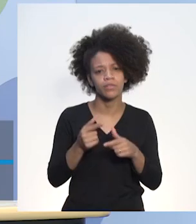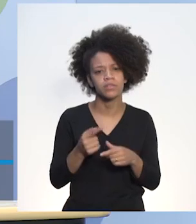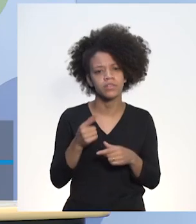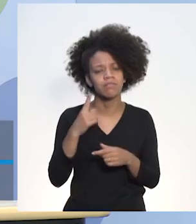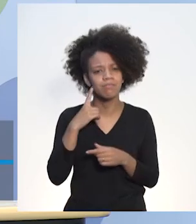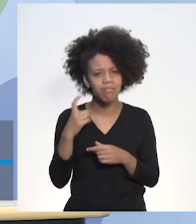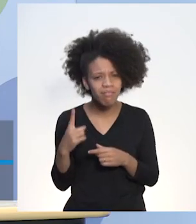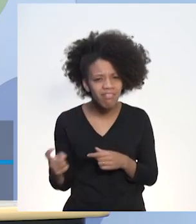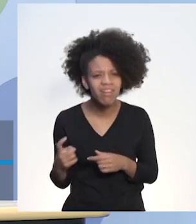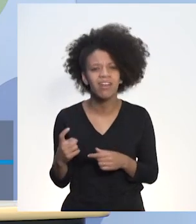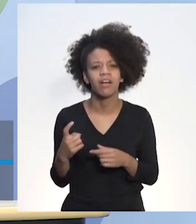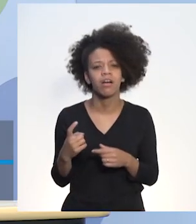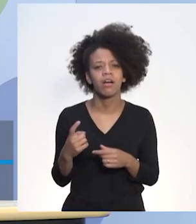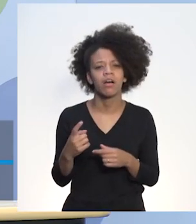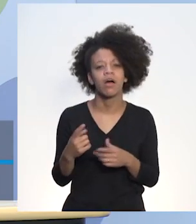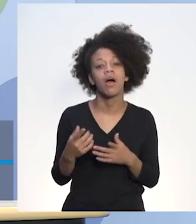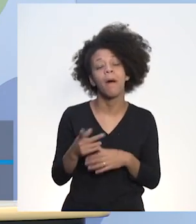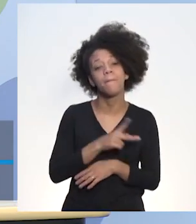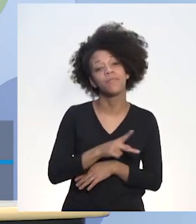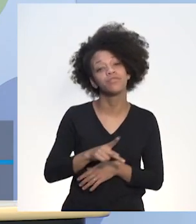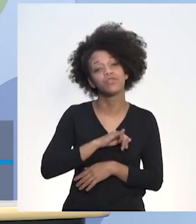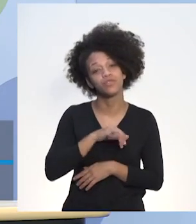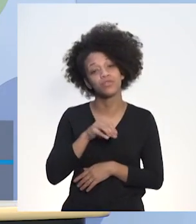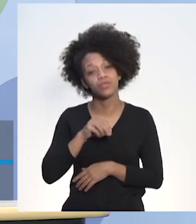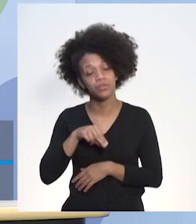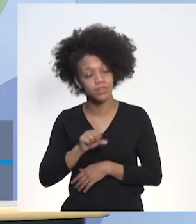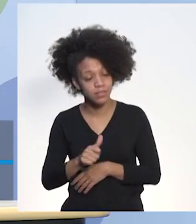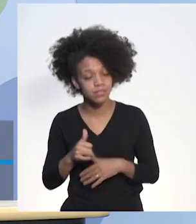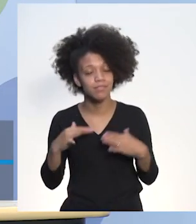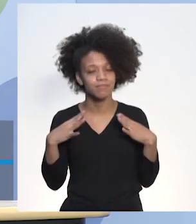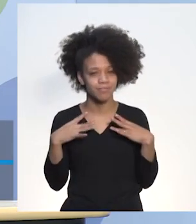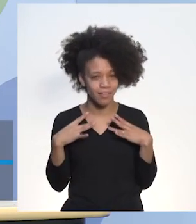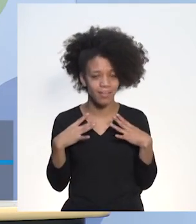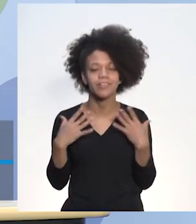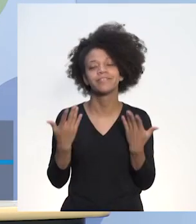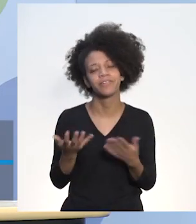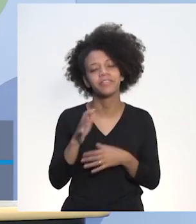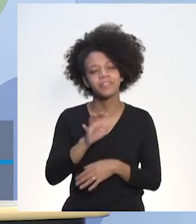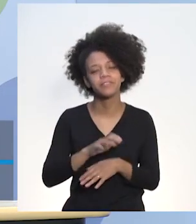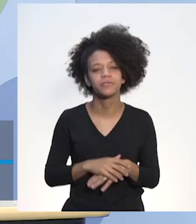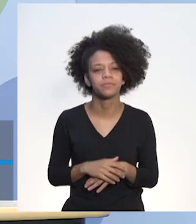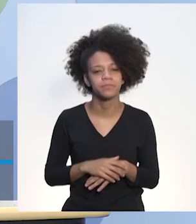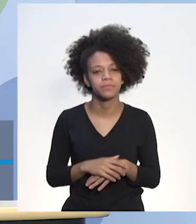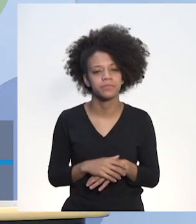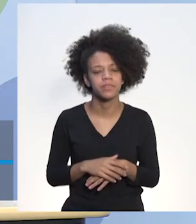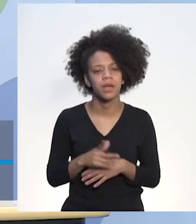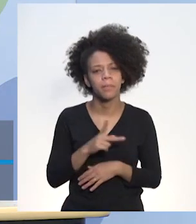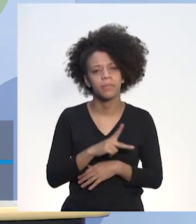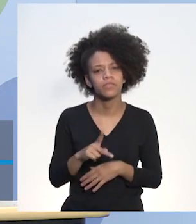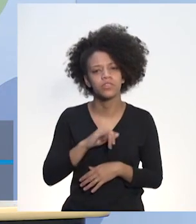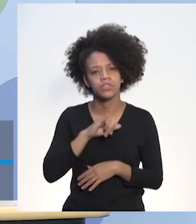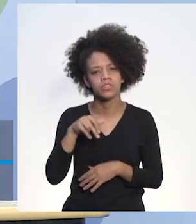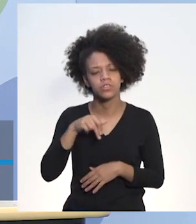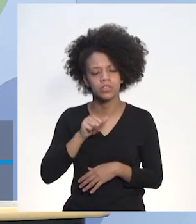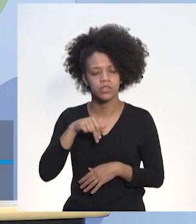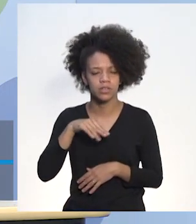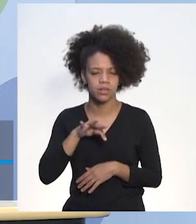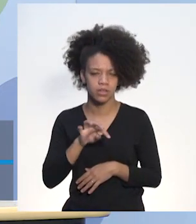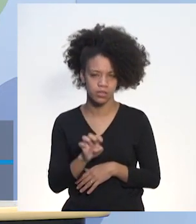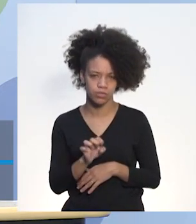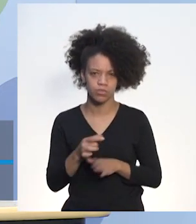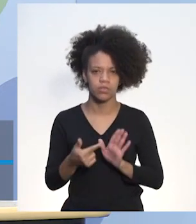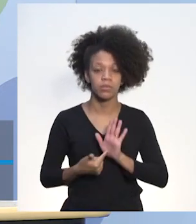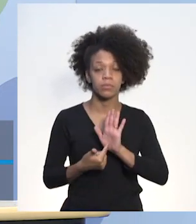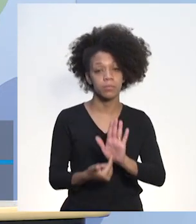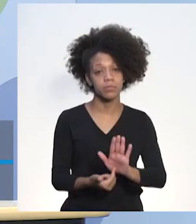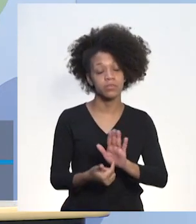professor Jonas está de férias, tá? E é isso, tá bom? Tá? A professora Janete, tá? Representando aqui